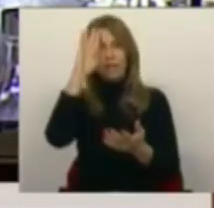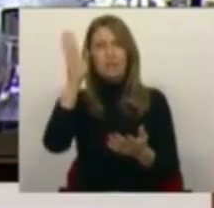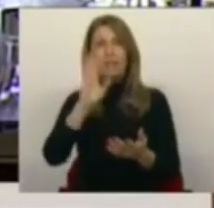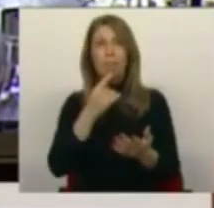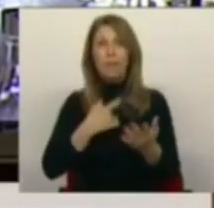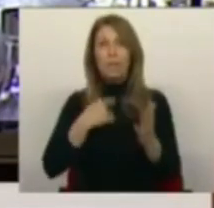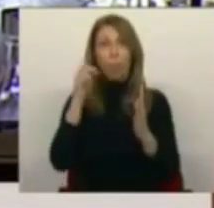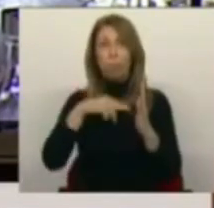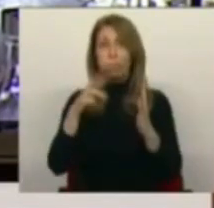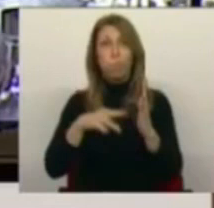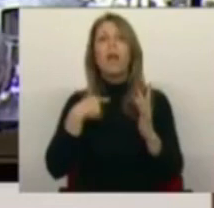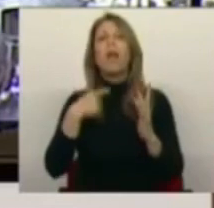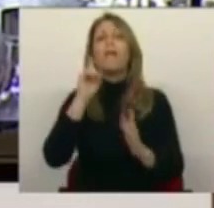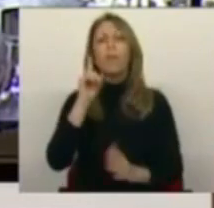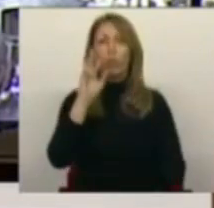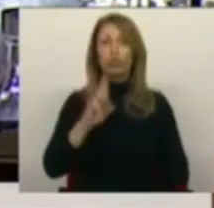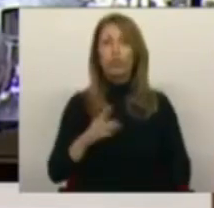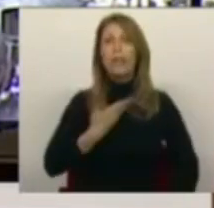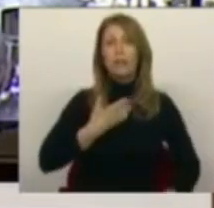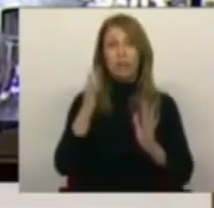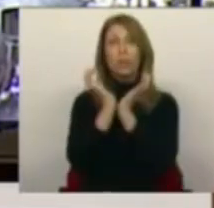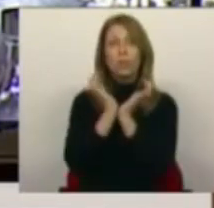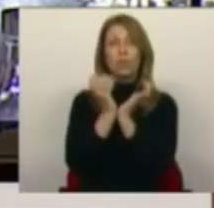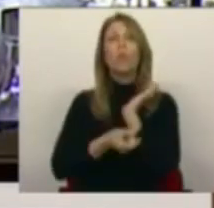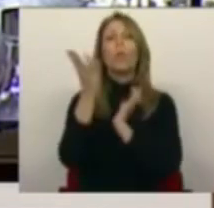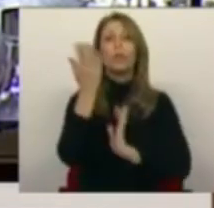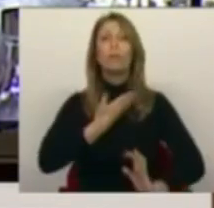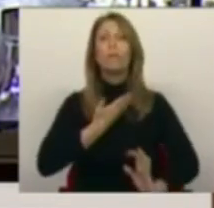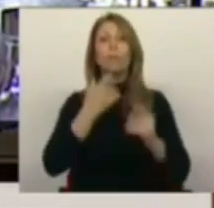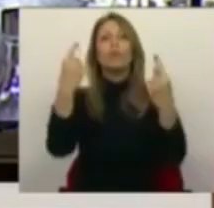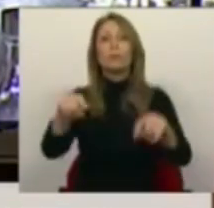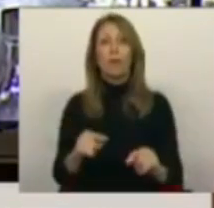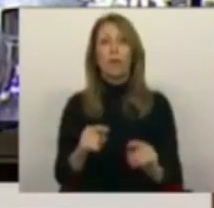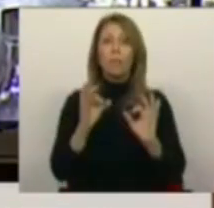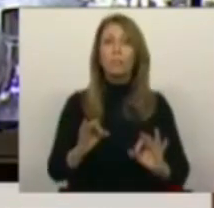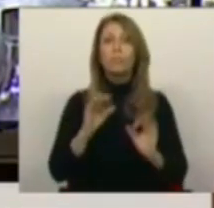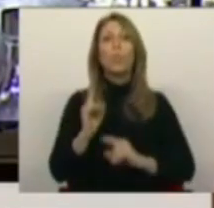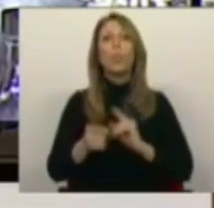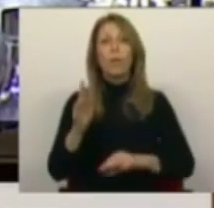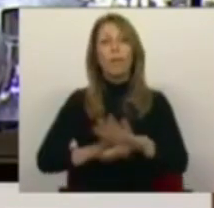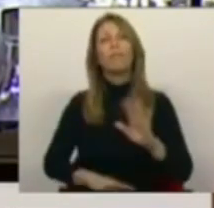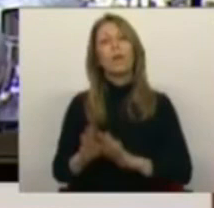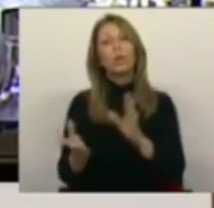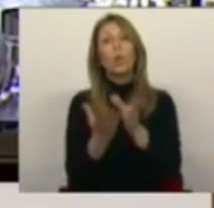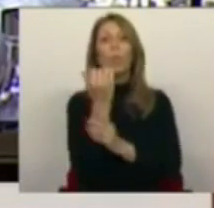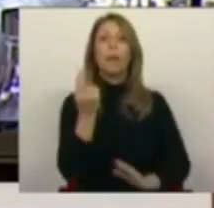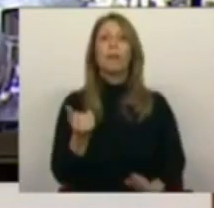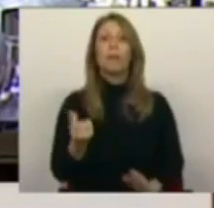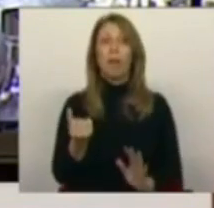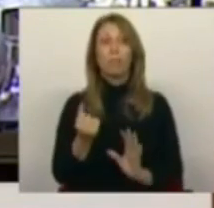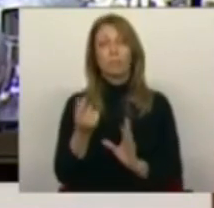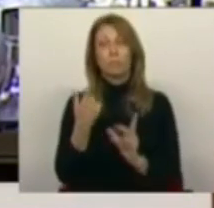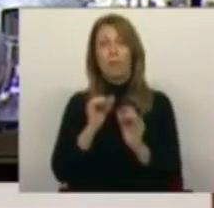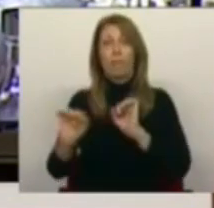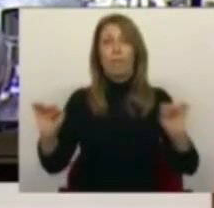das dívidas à Segurança Social hoje em dia, quantos devedores e que natureza eles têm e, concretamente, o que é que está a ser feito para recuperar este dinheiro que pertence aos